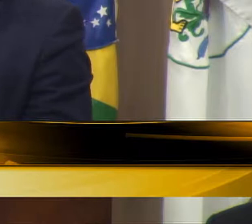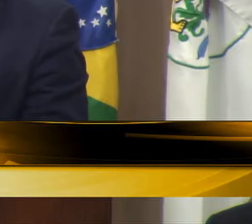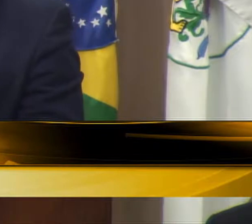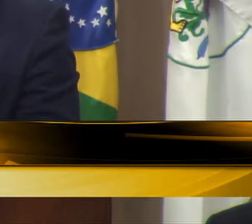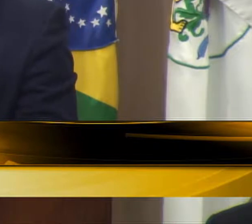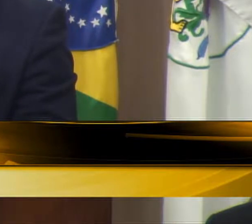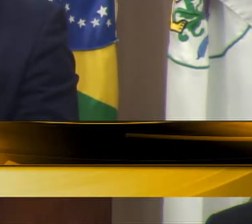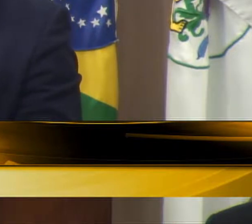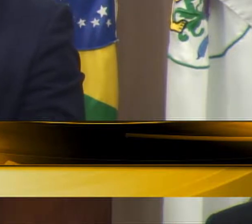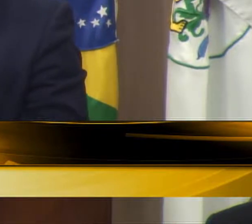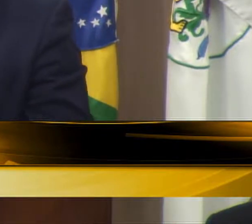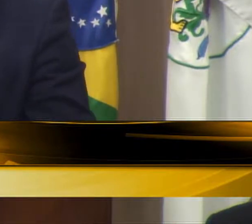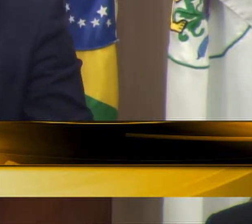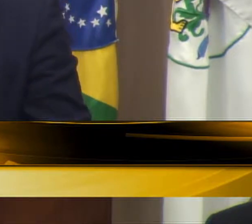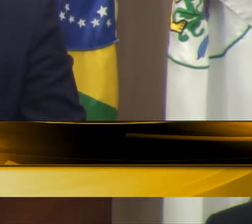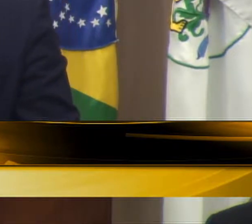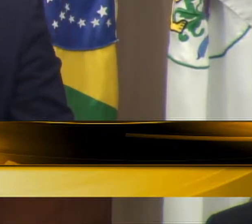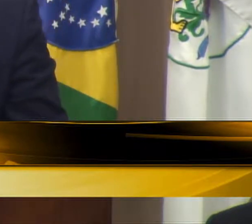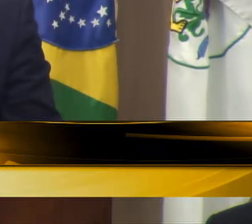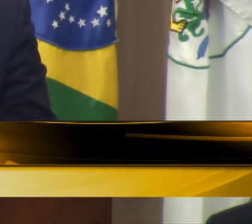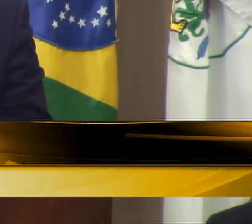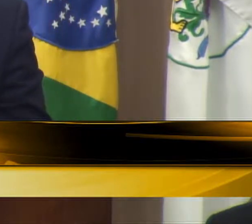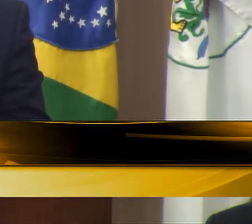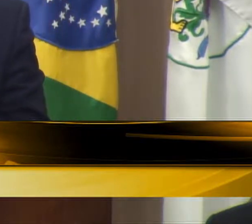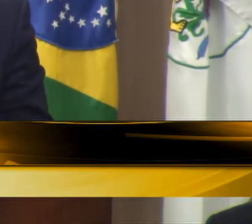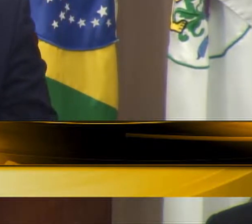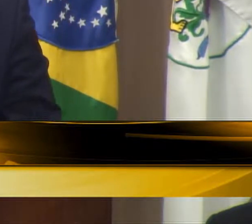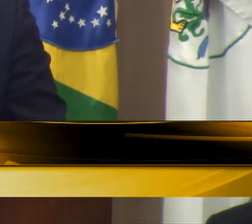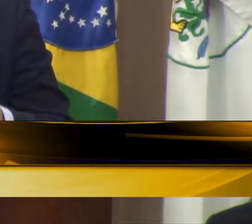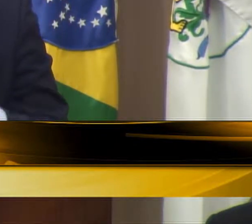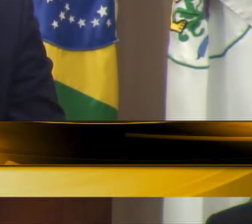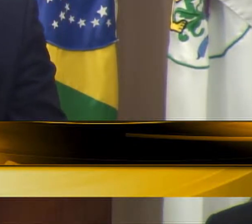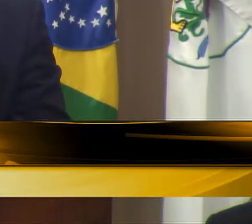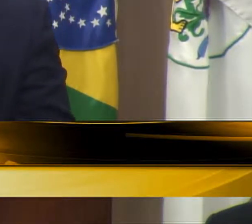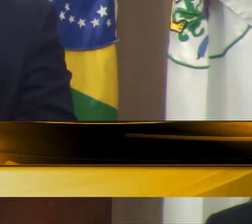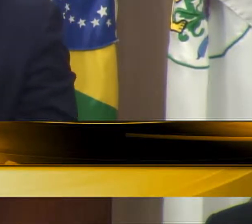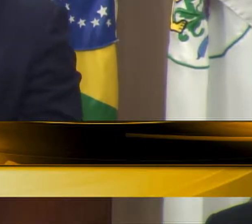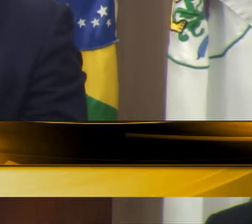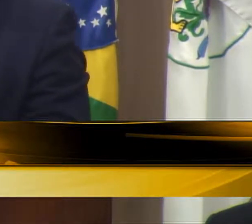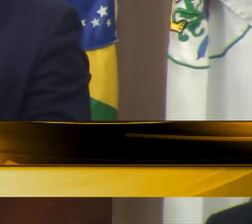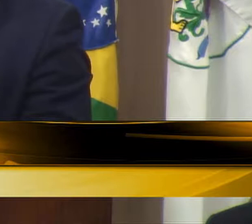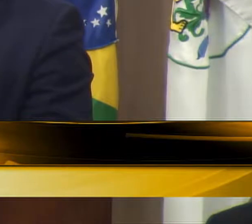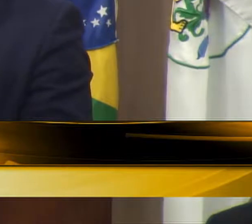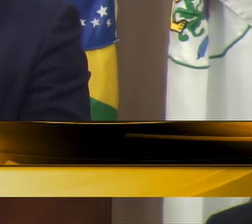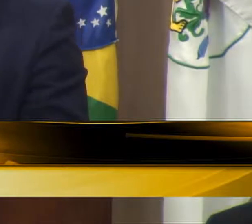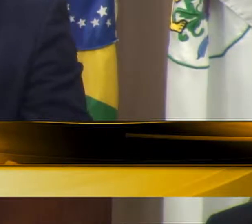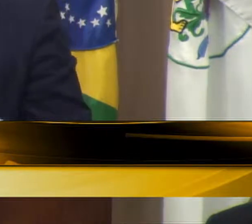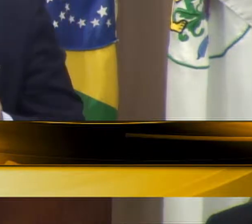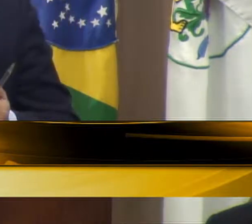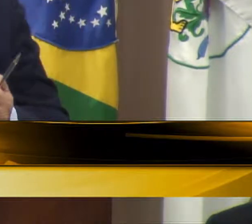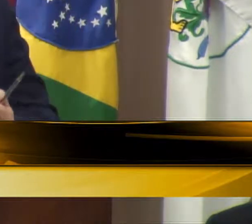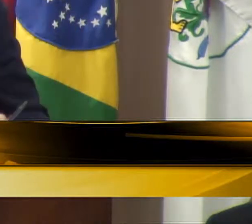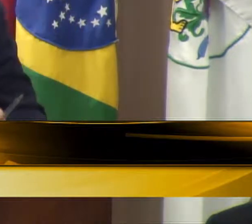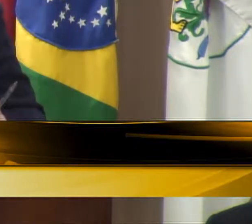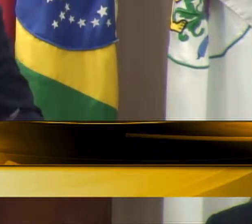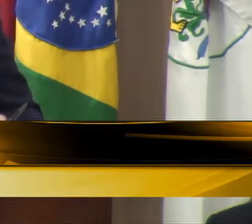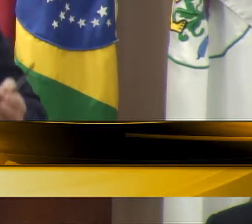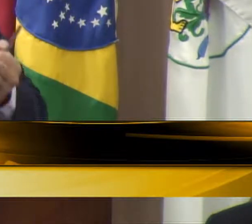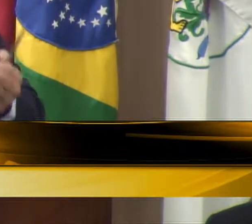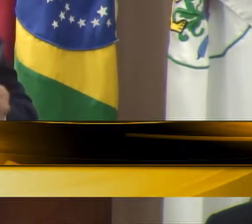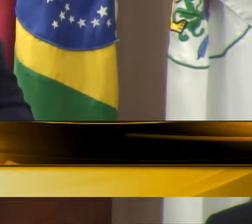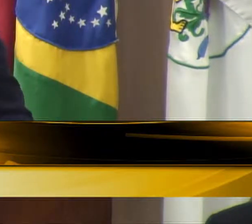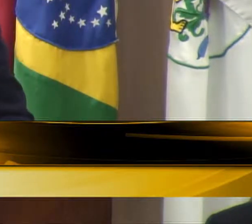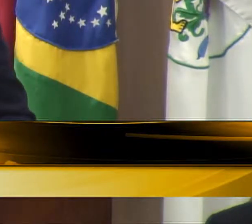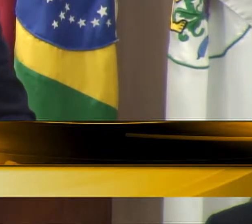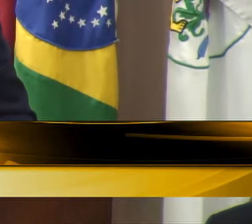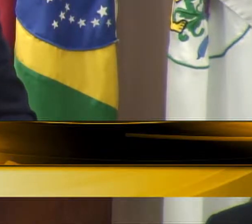médica, vida de família, e tudo que ela faz, ainda tem tempo para estudar, para se formar, e trata os pacientes dessa